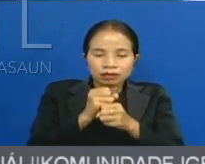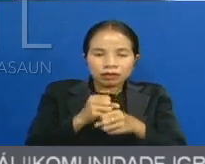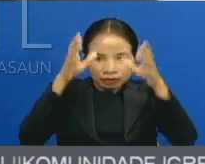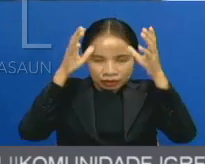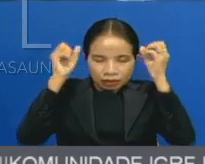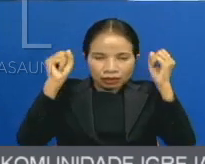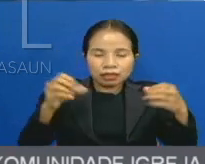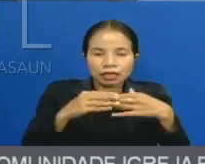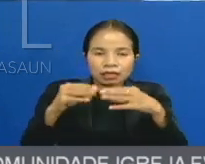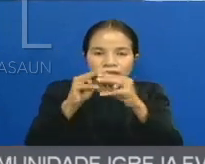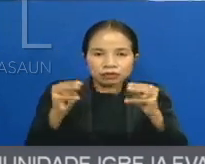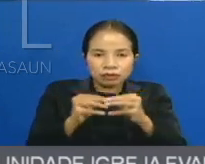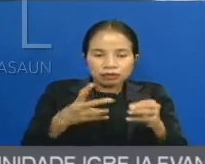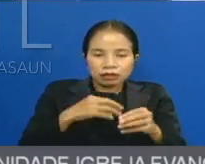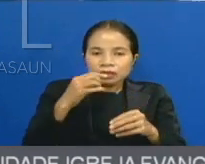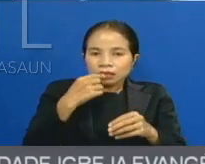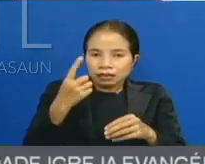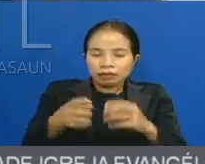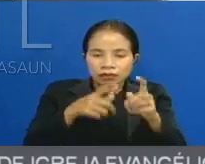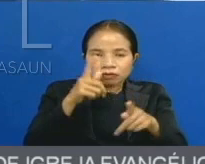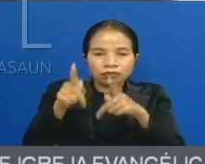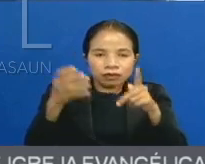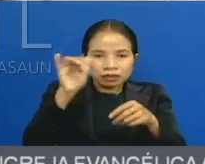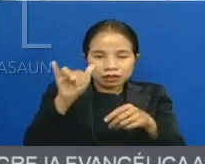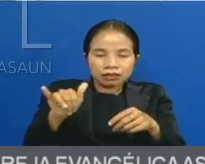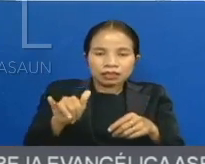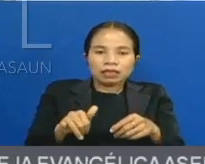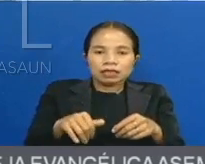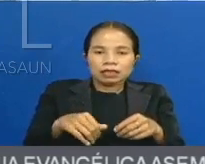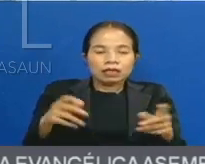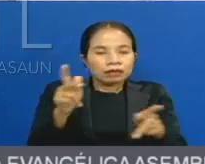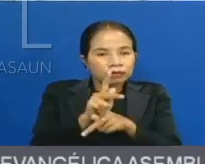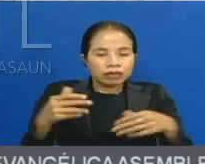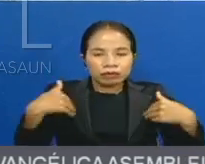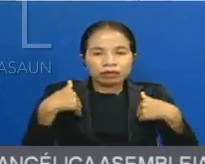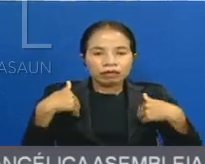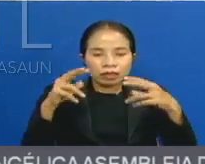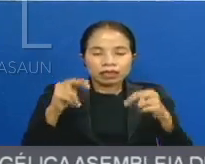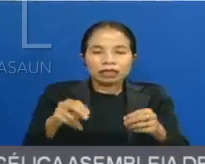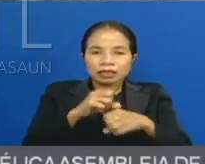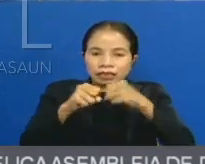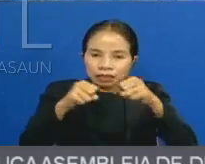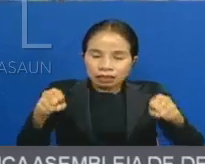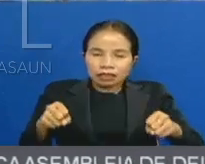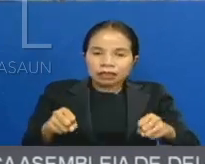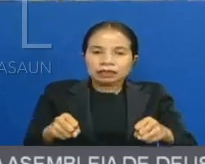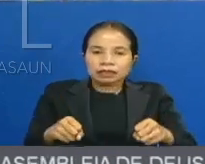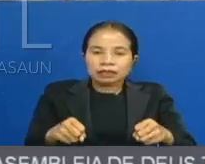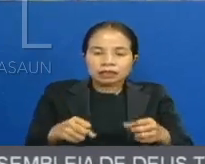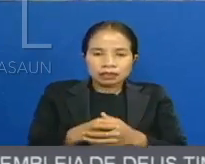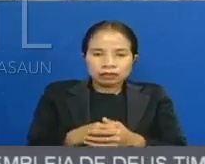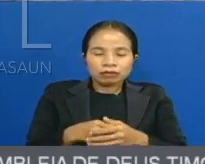Presidente Autoridade Município Dili ne apela ba comunidade Sira nebe hakiak animal tem que kesi no sula animal hakiak